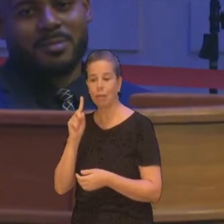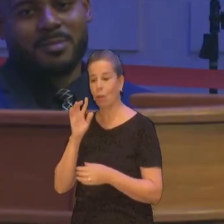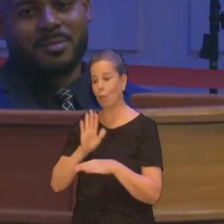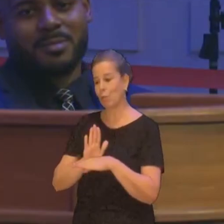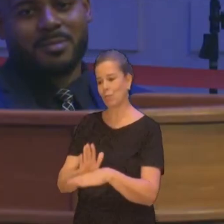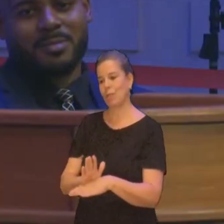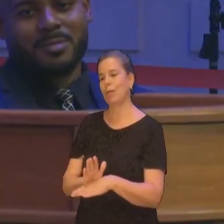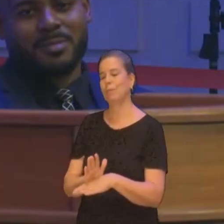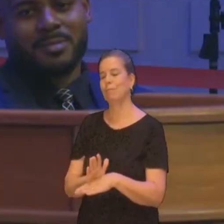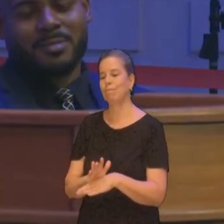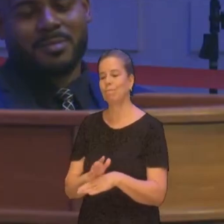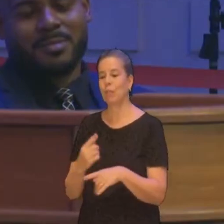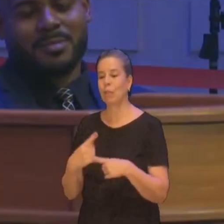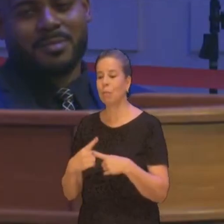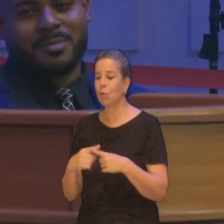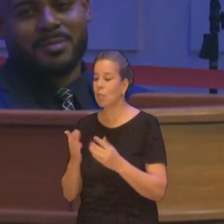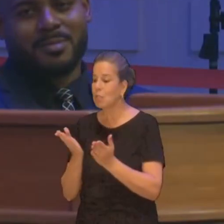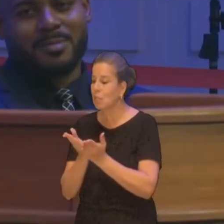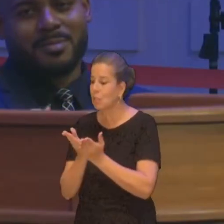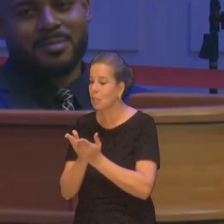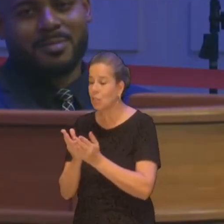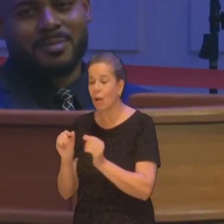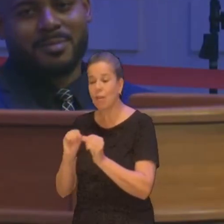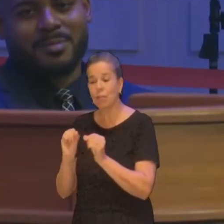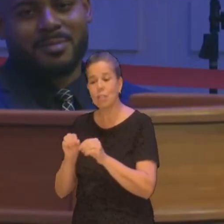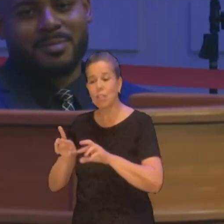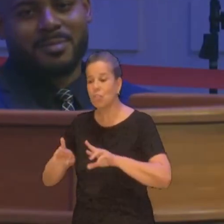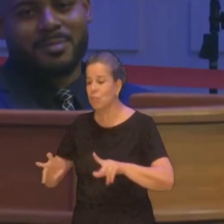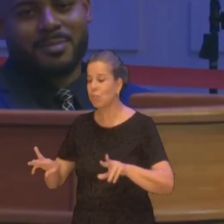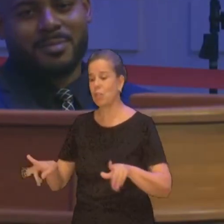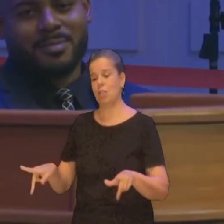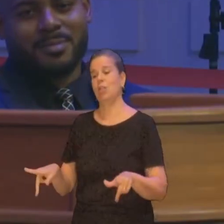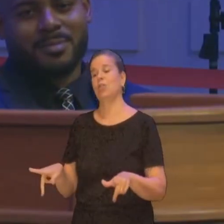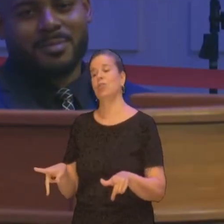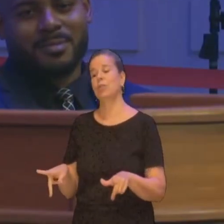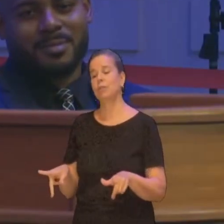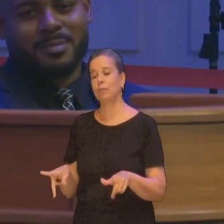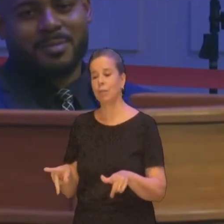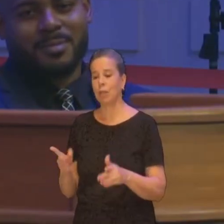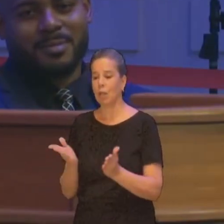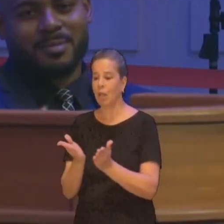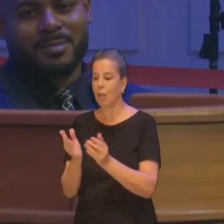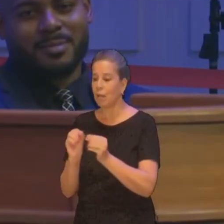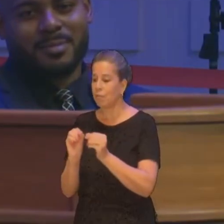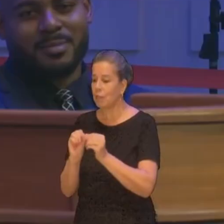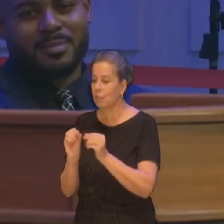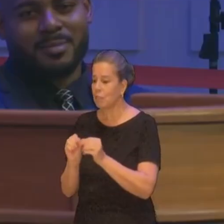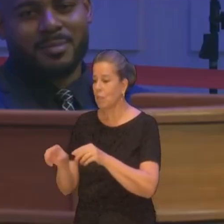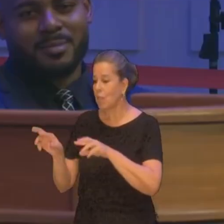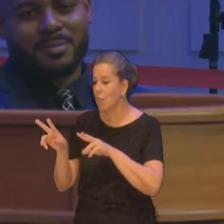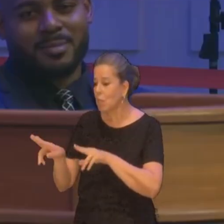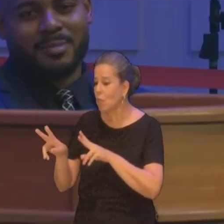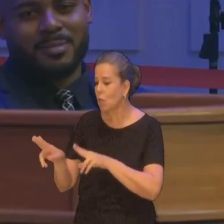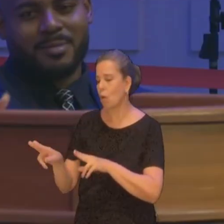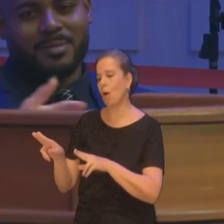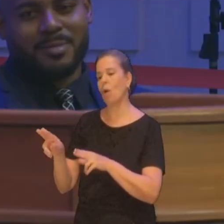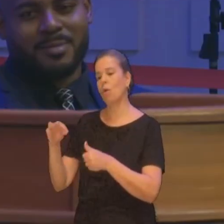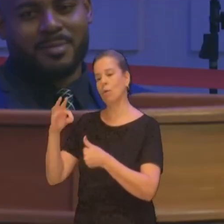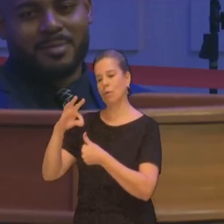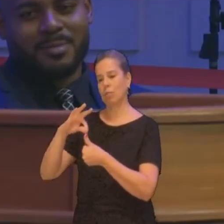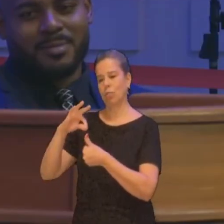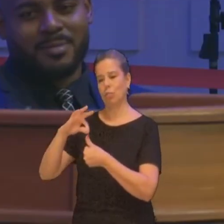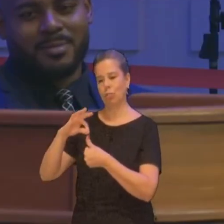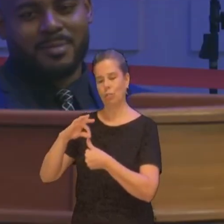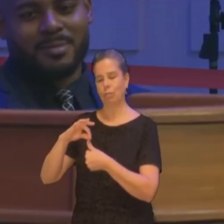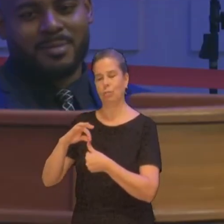ser cristão não é confortável, não é ficar na zona do conforto. É ser diferente, é agir